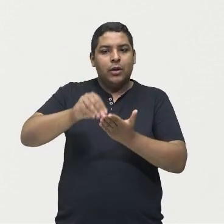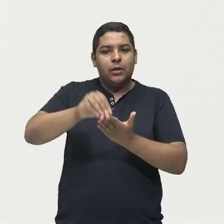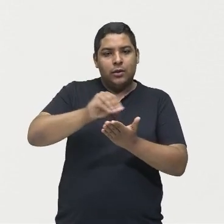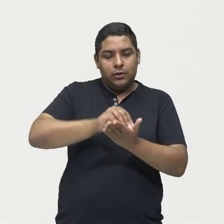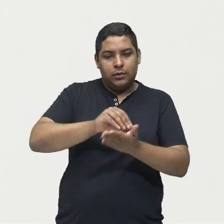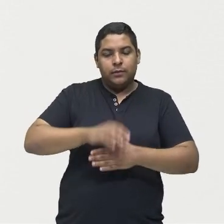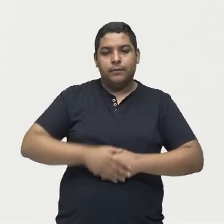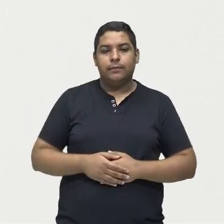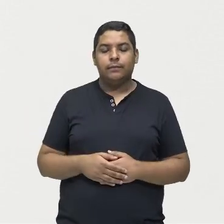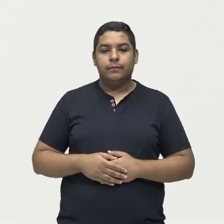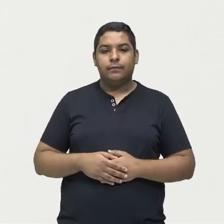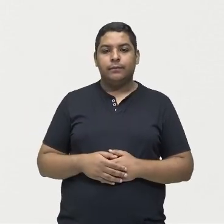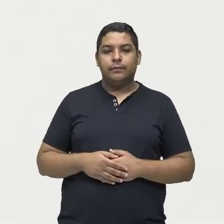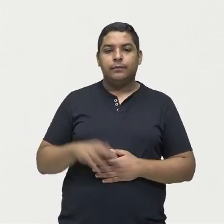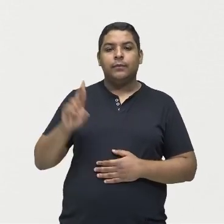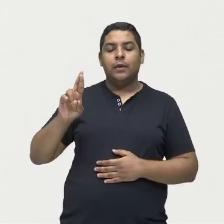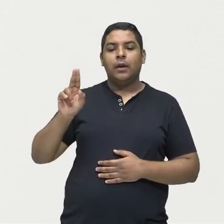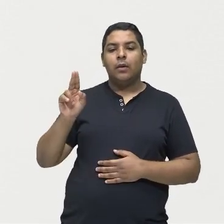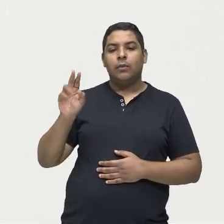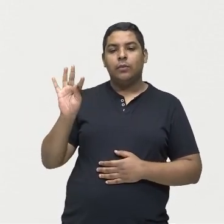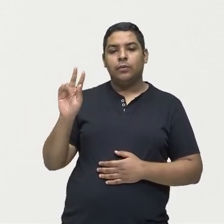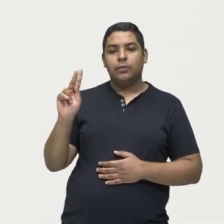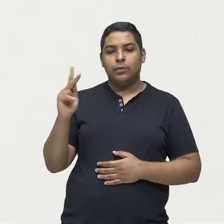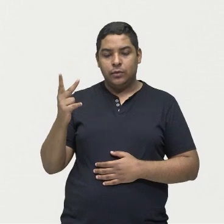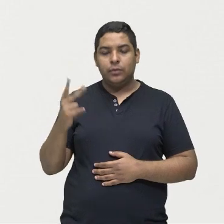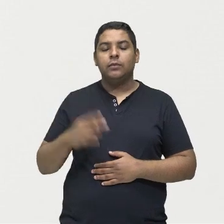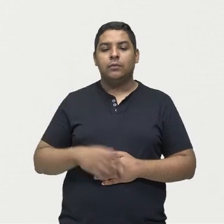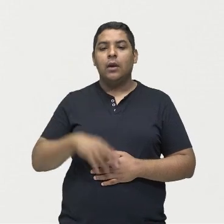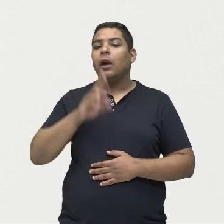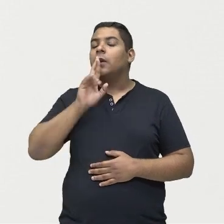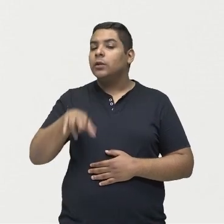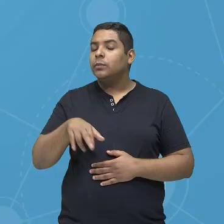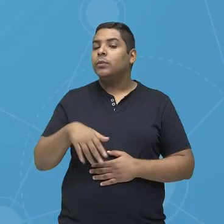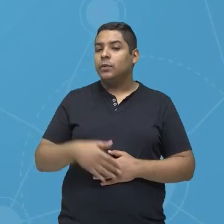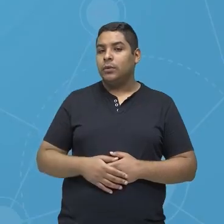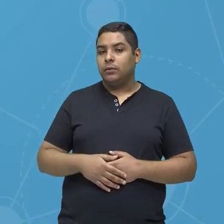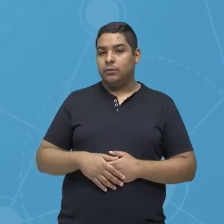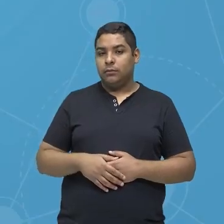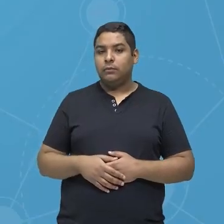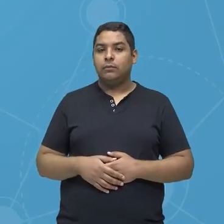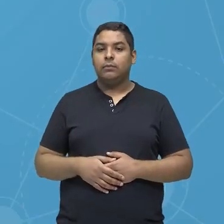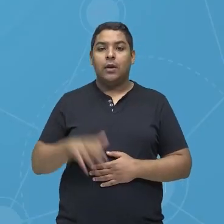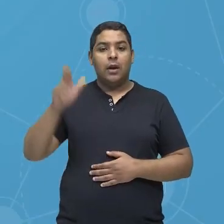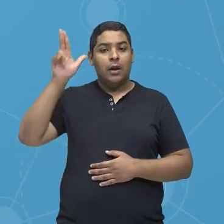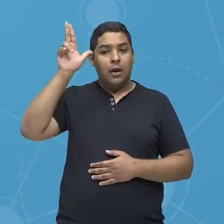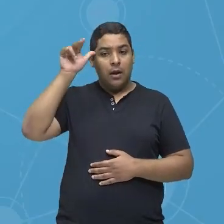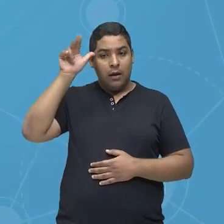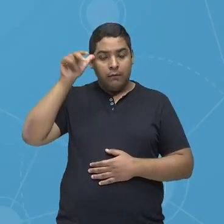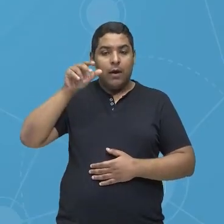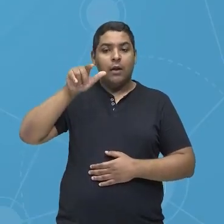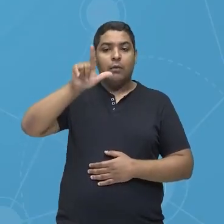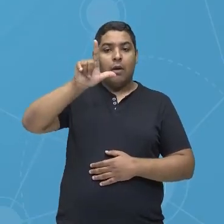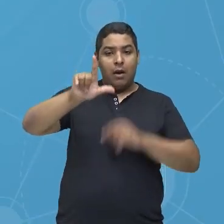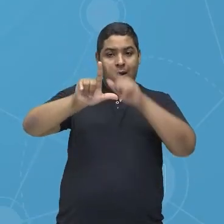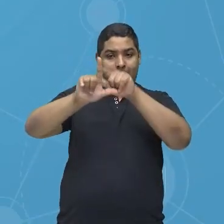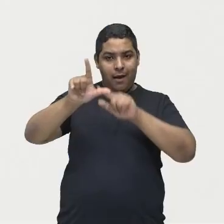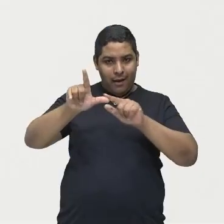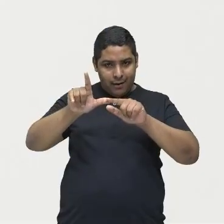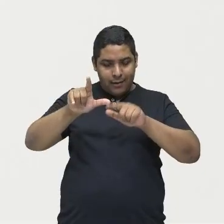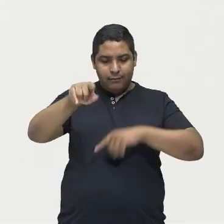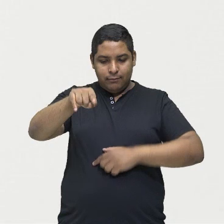vocês. Então, para jogar xadrez é necessário que se reconheça alguns elementos básicos para o seu desenvolvimento. Baseado